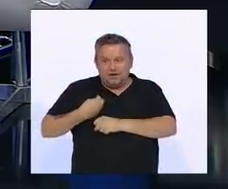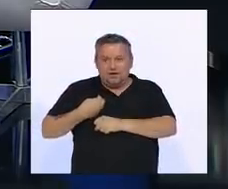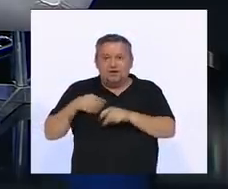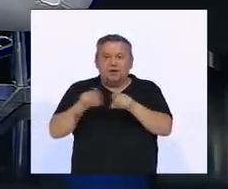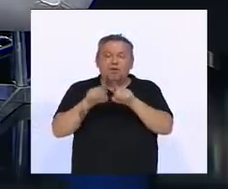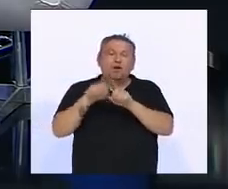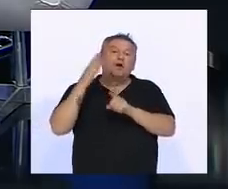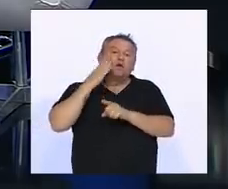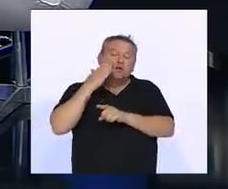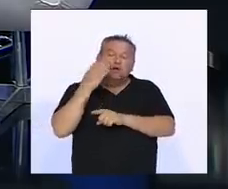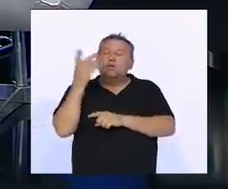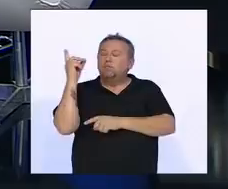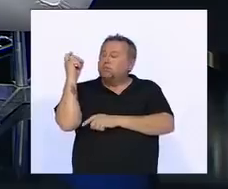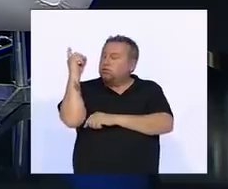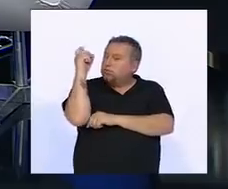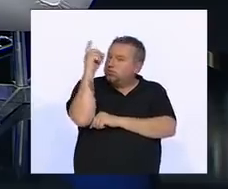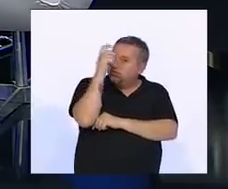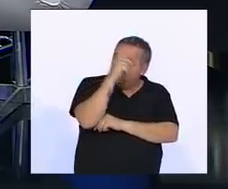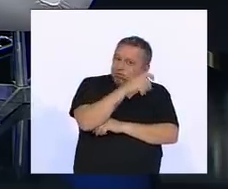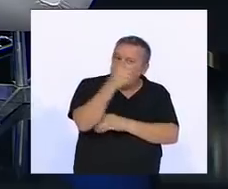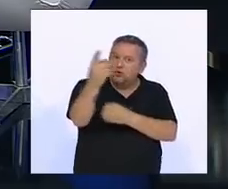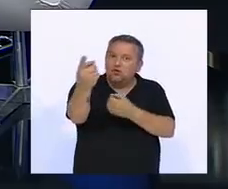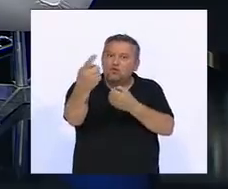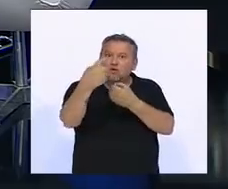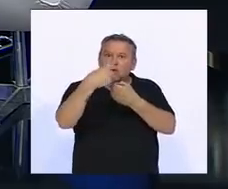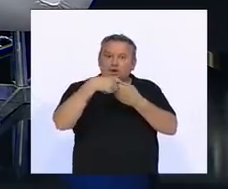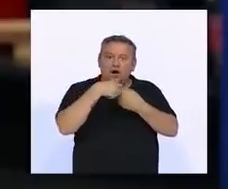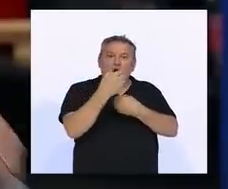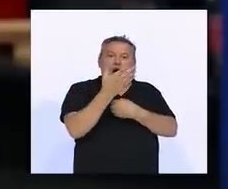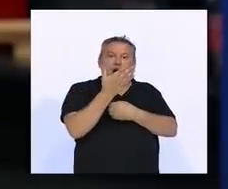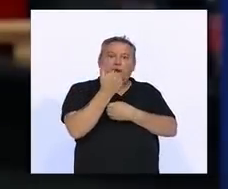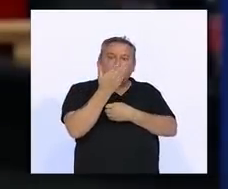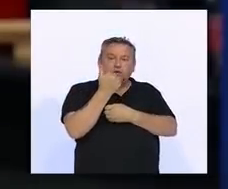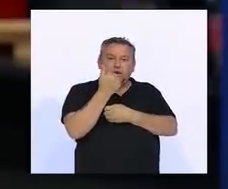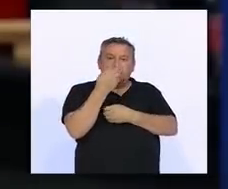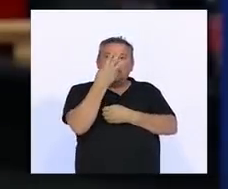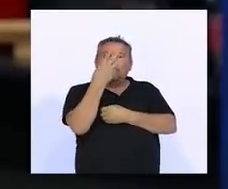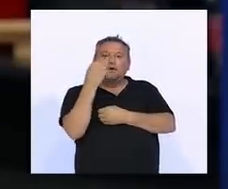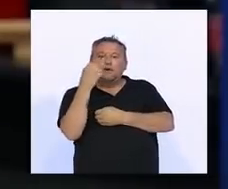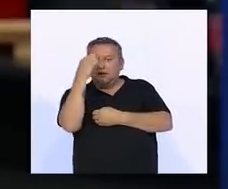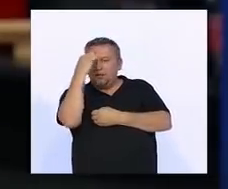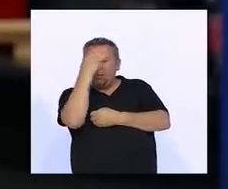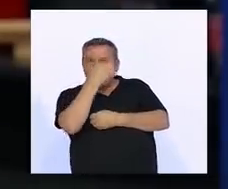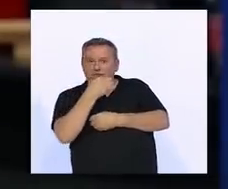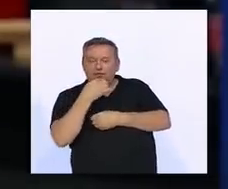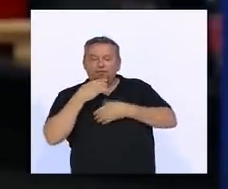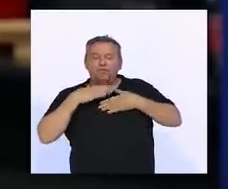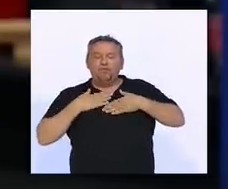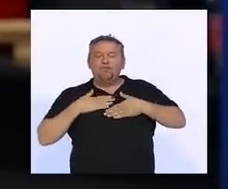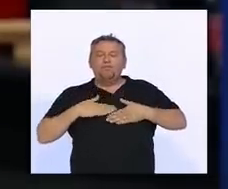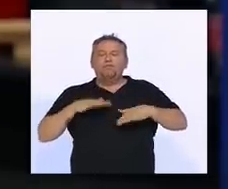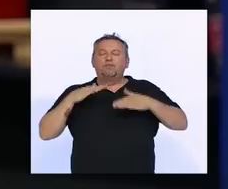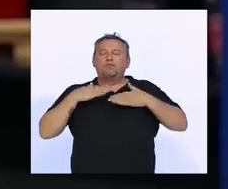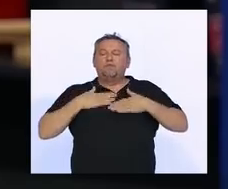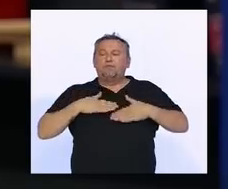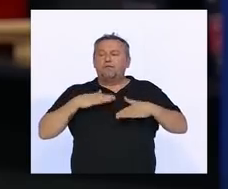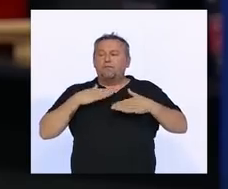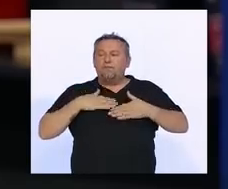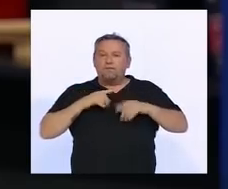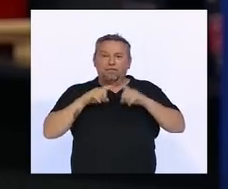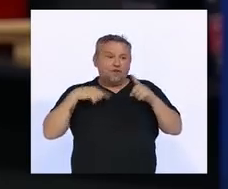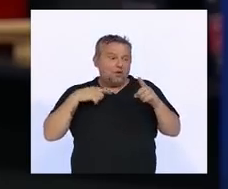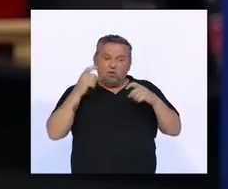sei como é duro você voltar a almoçar e ter 30 minutos de repouso da alimentação. Então, eu não sou médica,